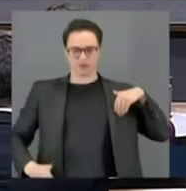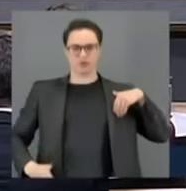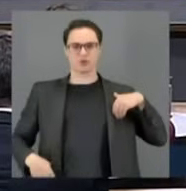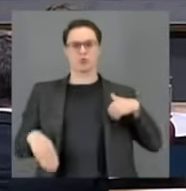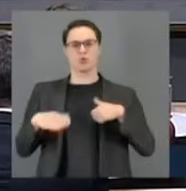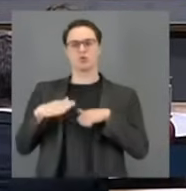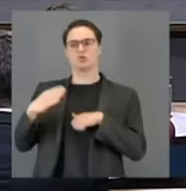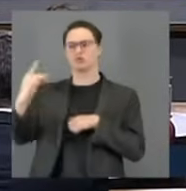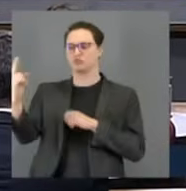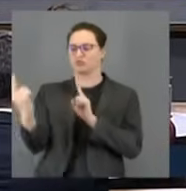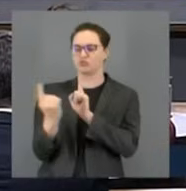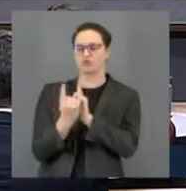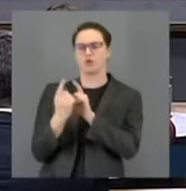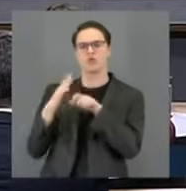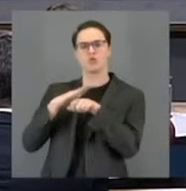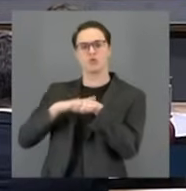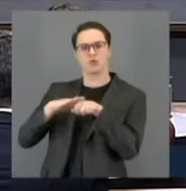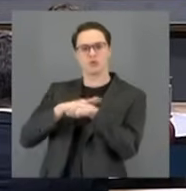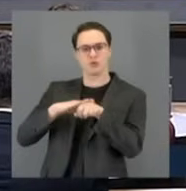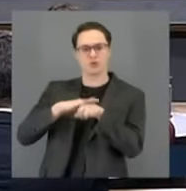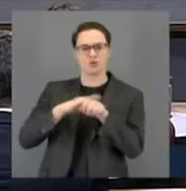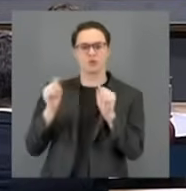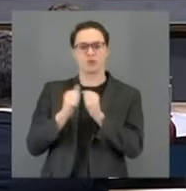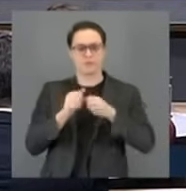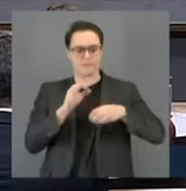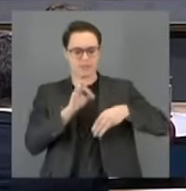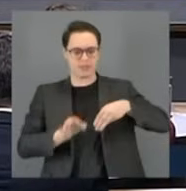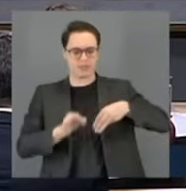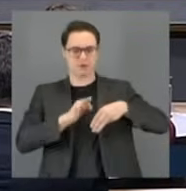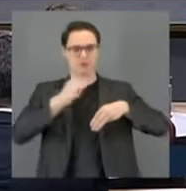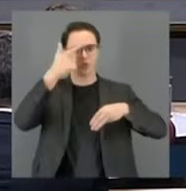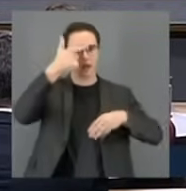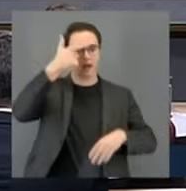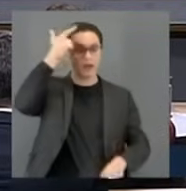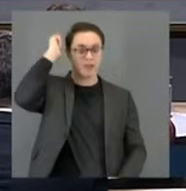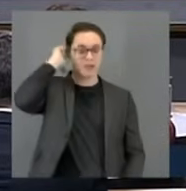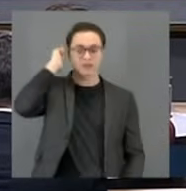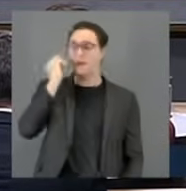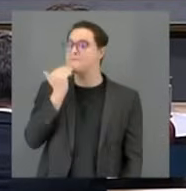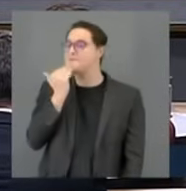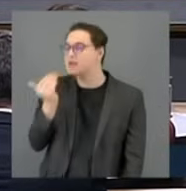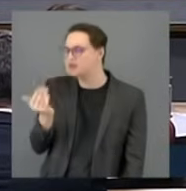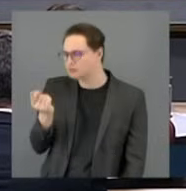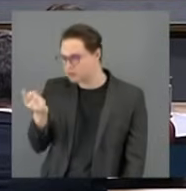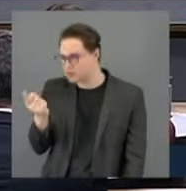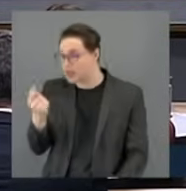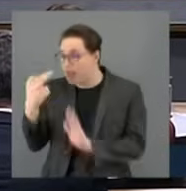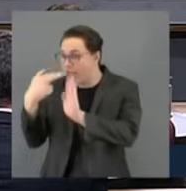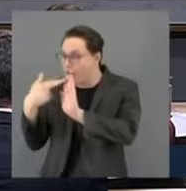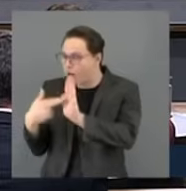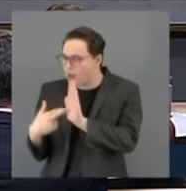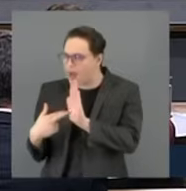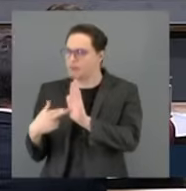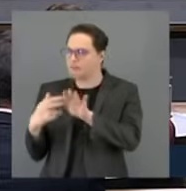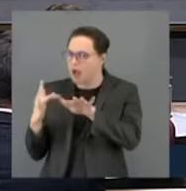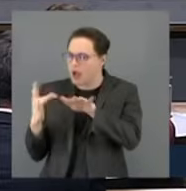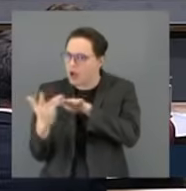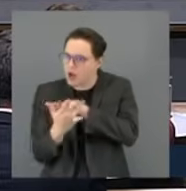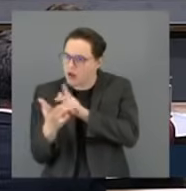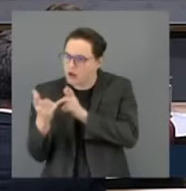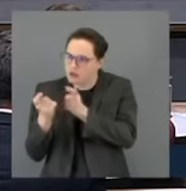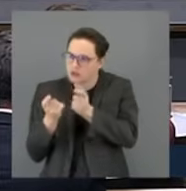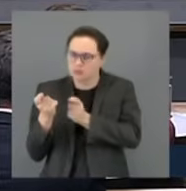conversar com o ministro Alexandre de Moraes, que pediu para que ele também regulasse as redes. Só